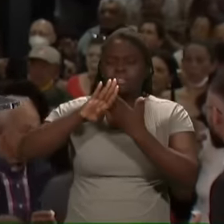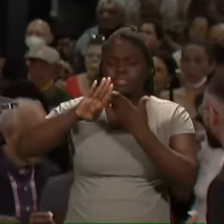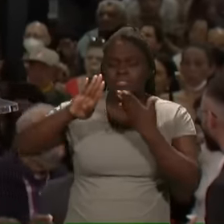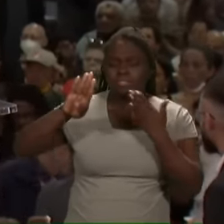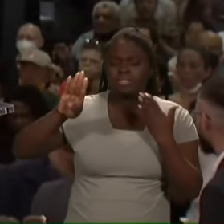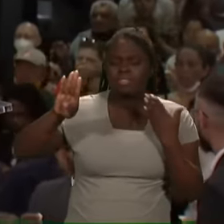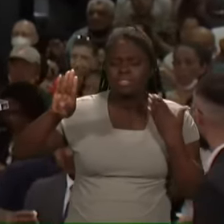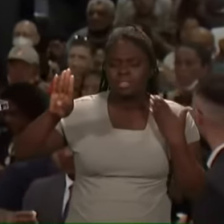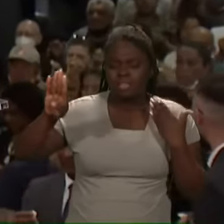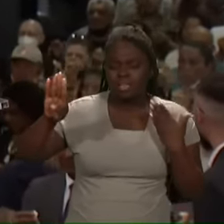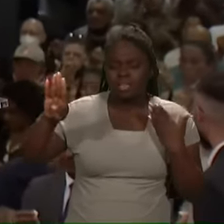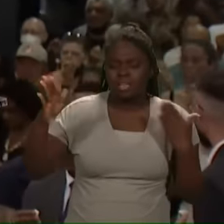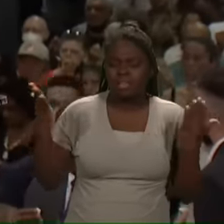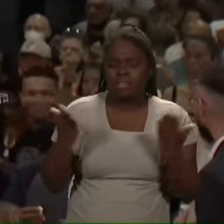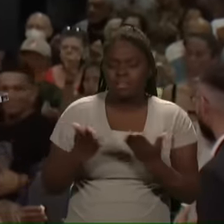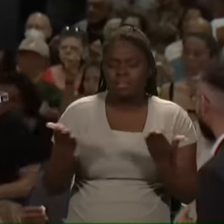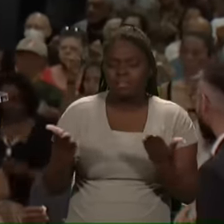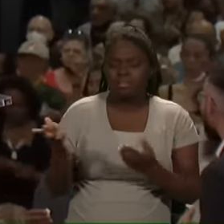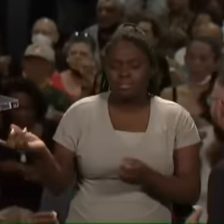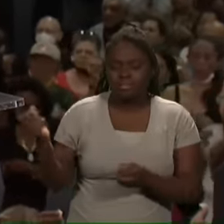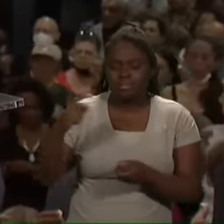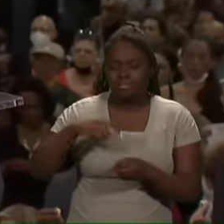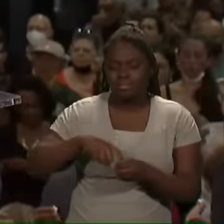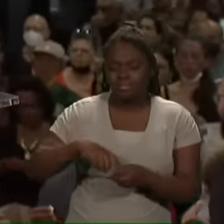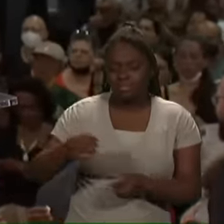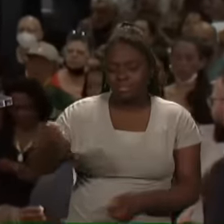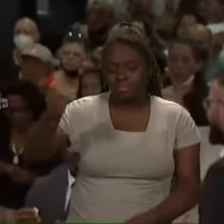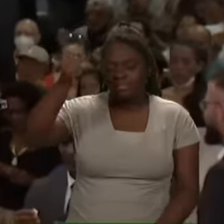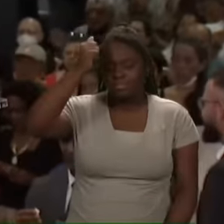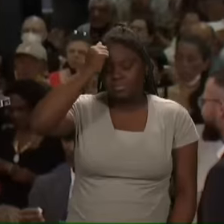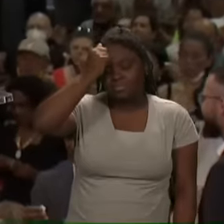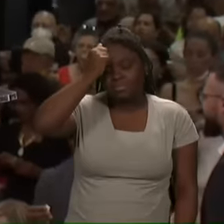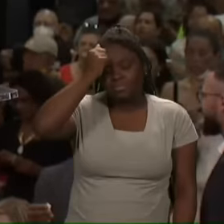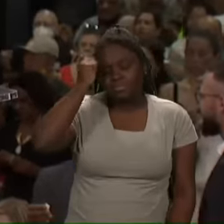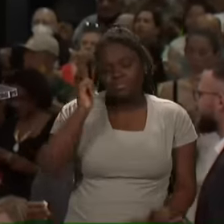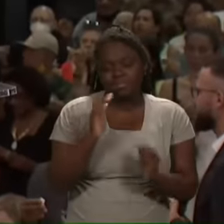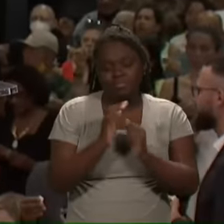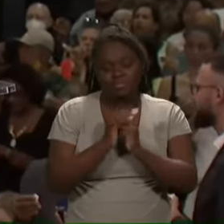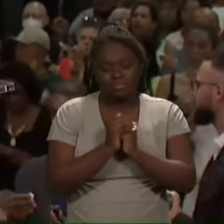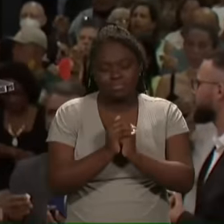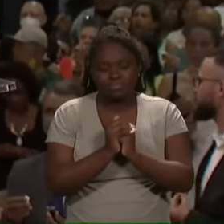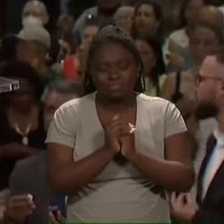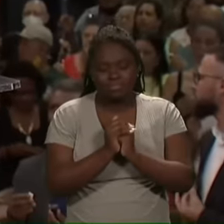Ti, agora eu volto aos Teus caminhos. Amém.